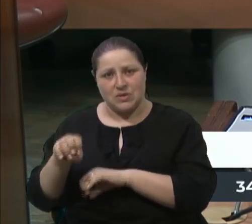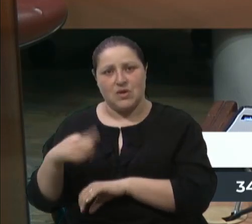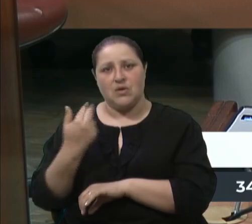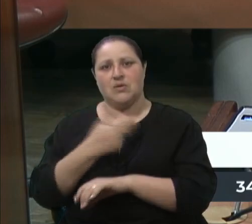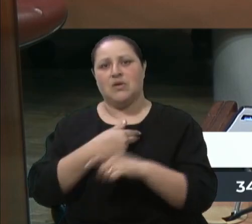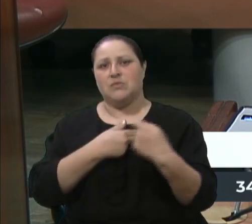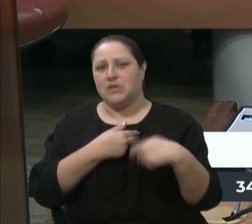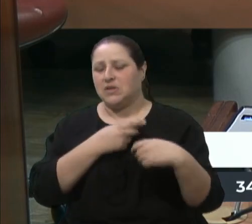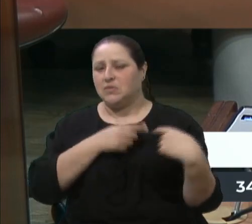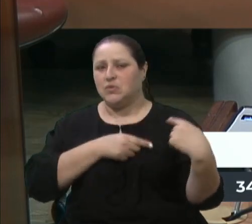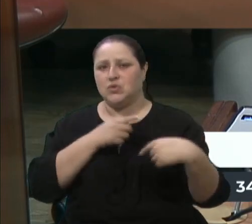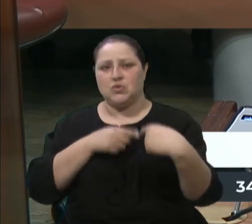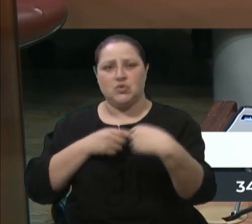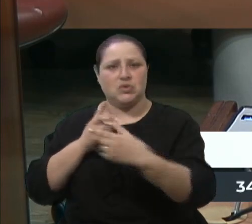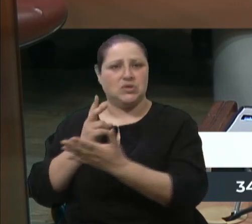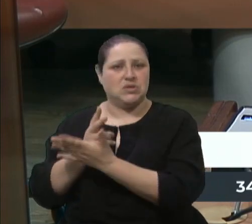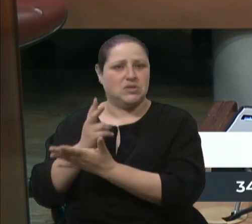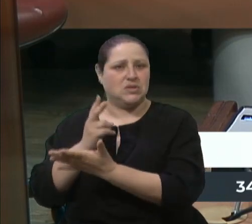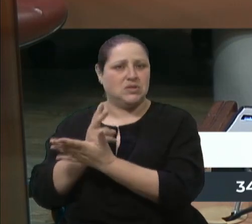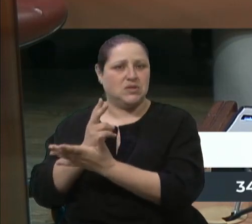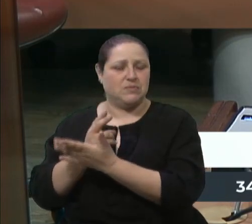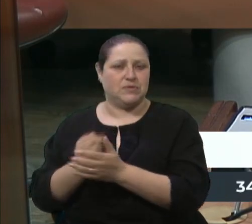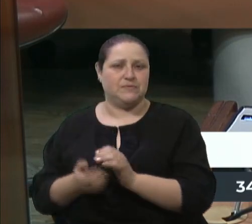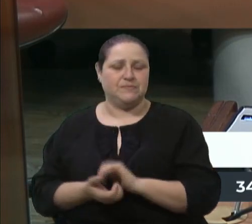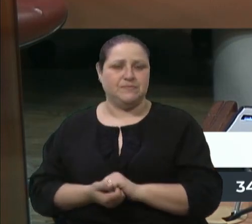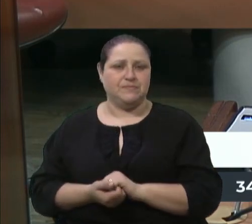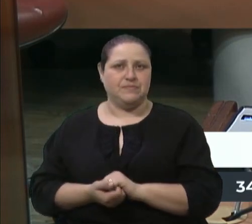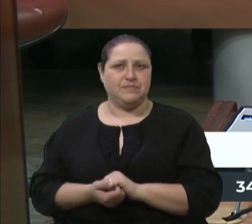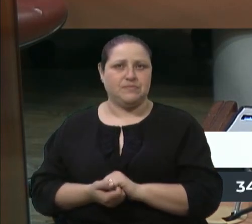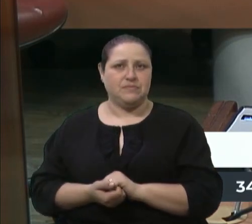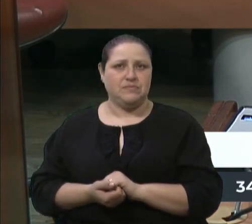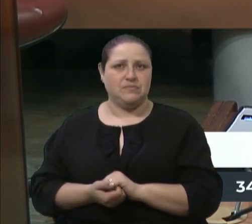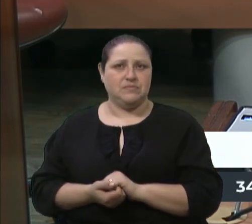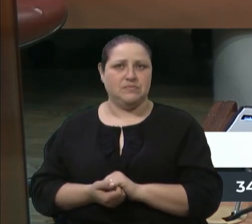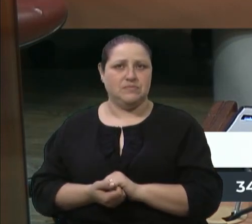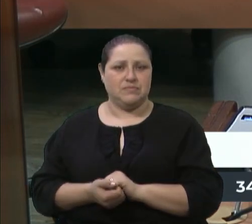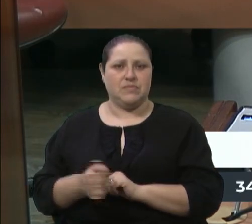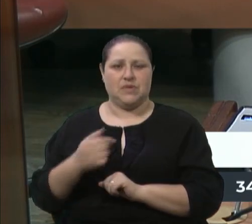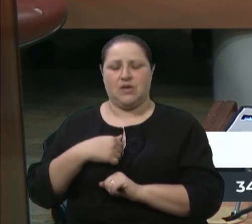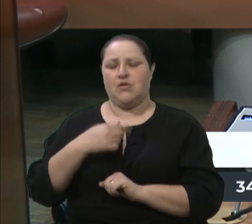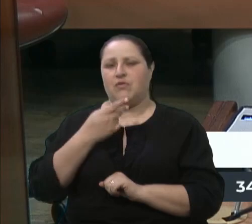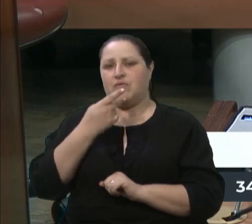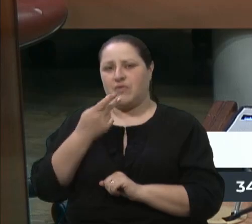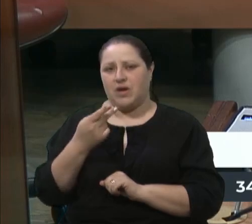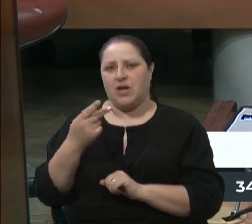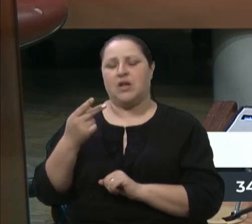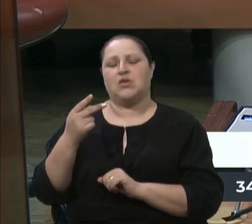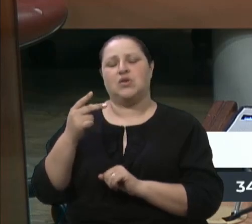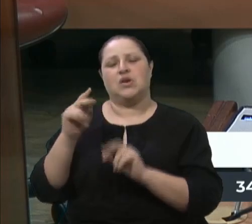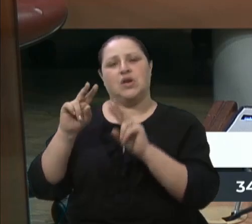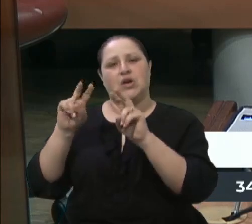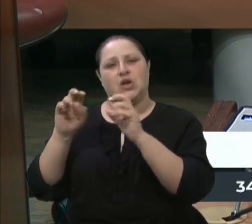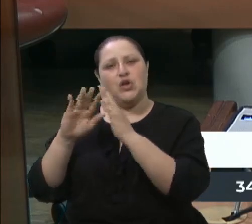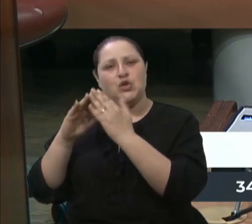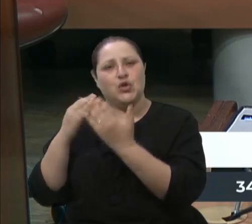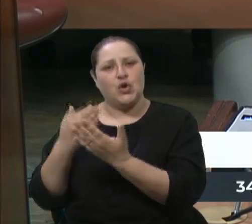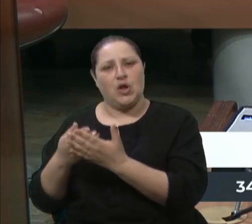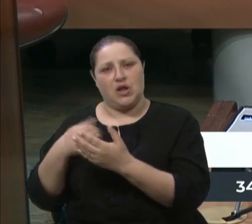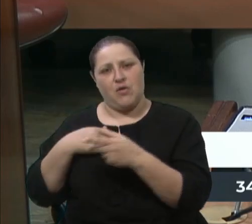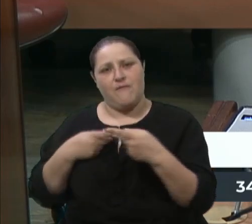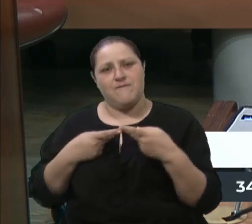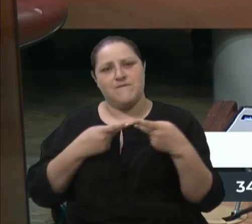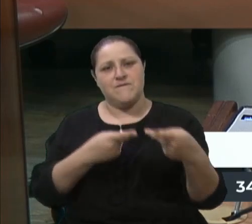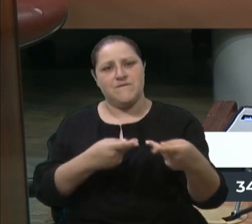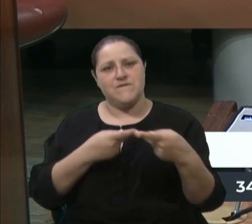precisa debater sempre, né? Eu falo das escolas que eu visitei, que